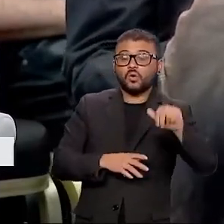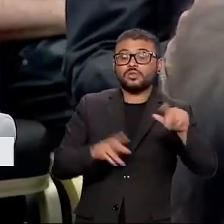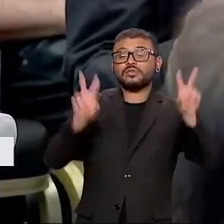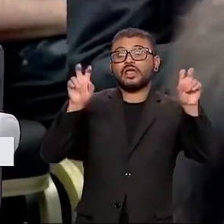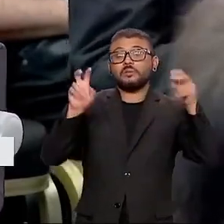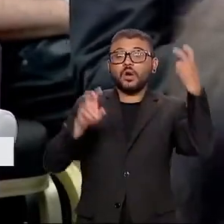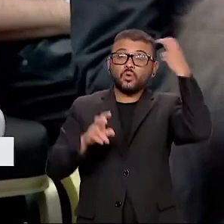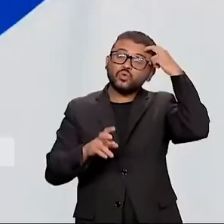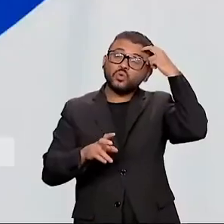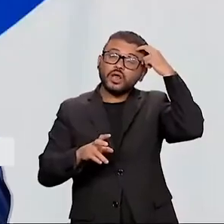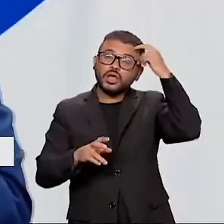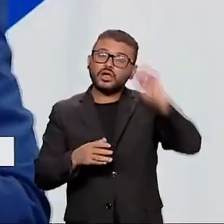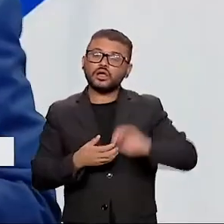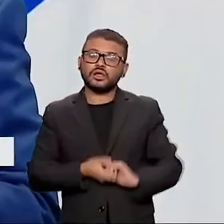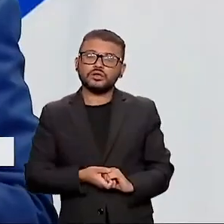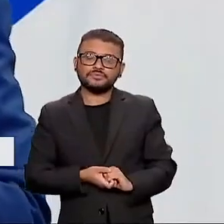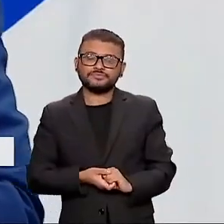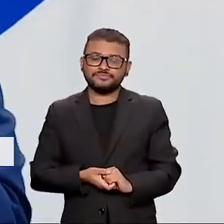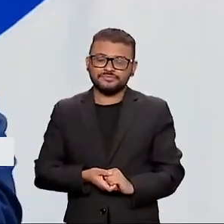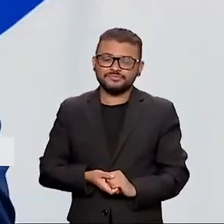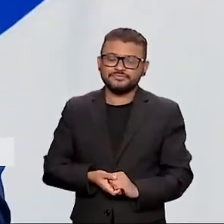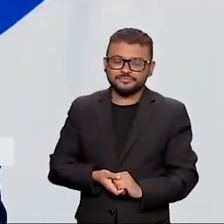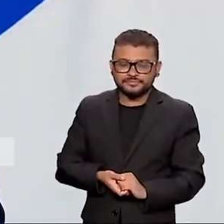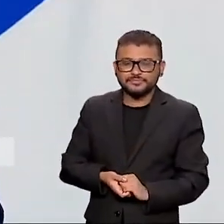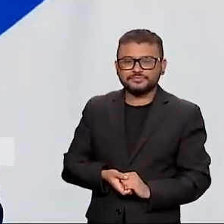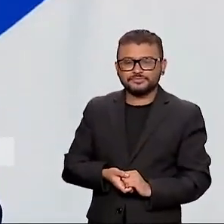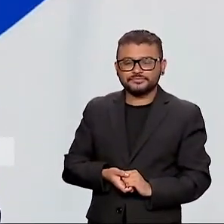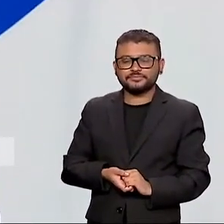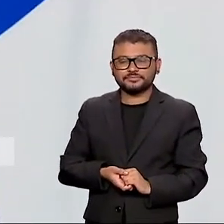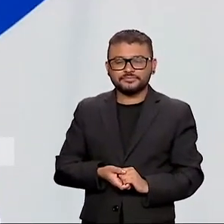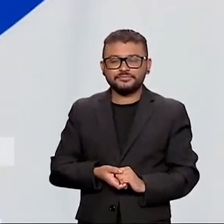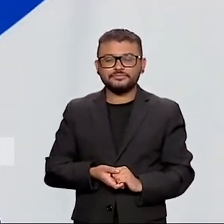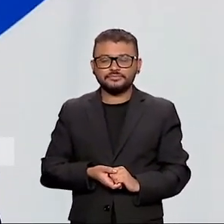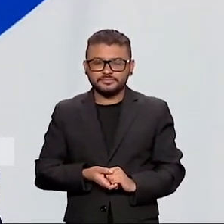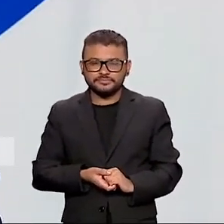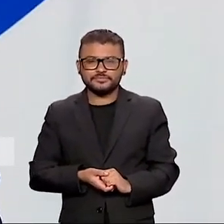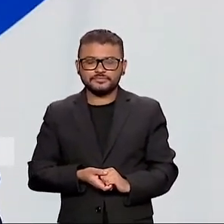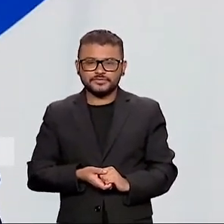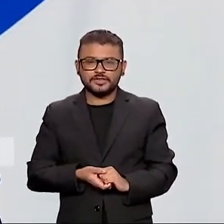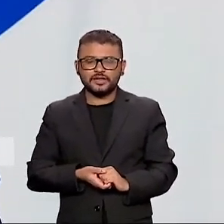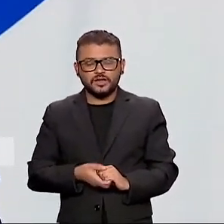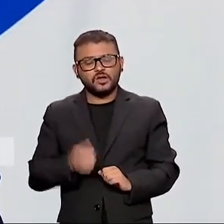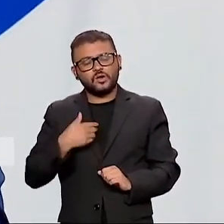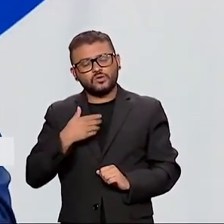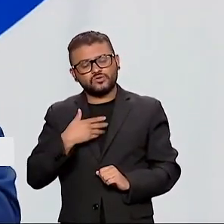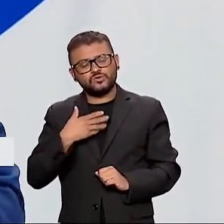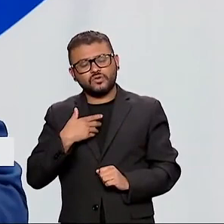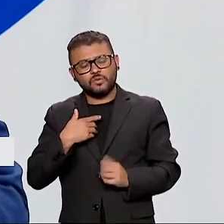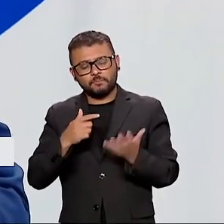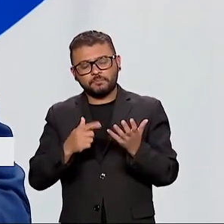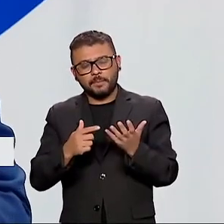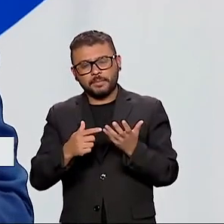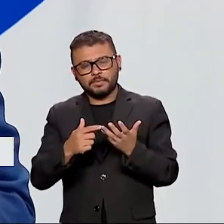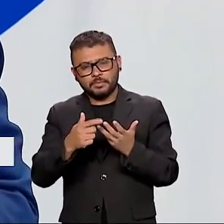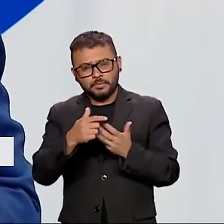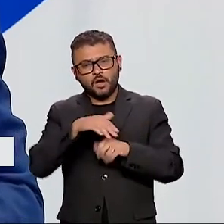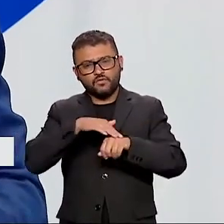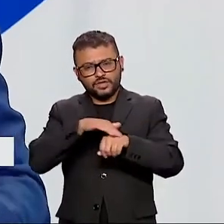cultura. Muito obrigada. Olha, uma das coisas que eu disse ao presidente